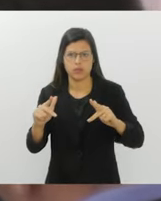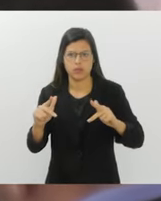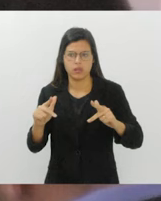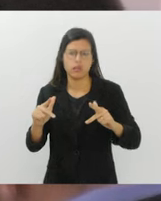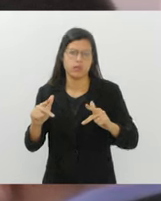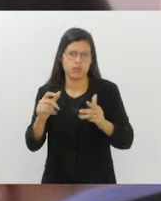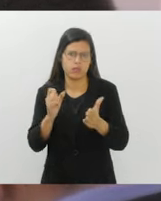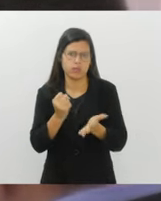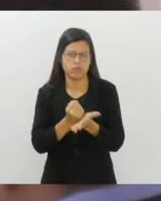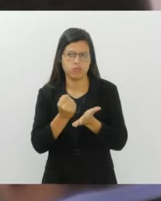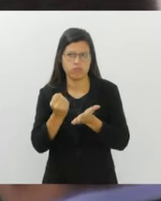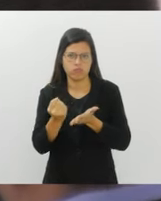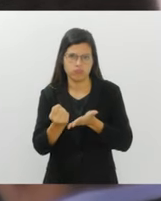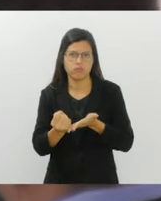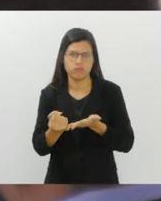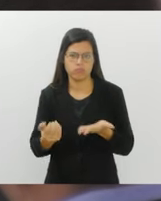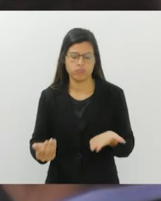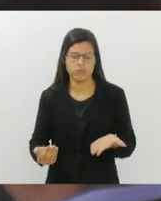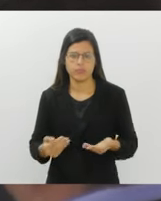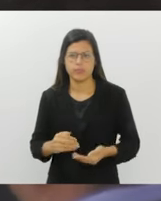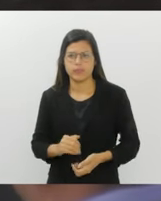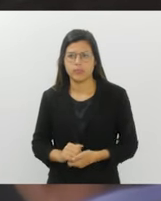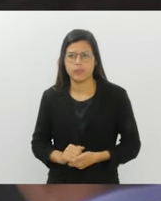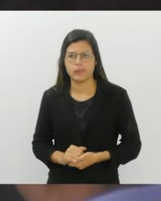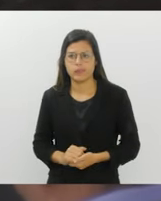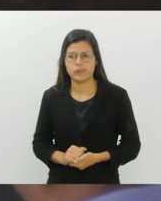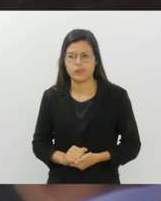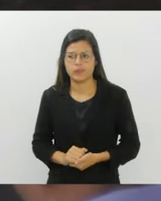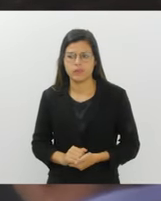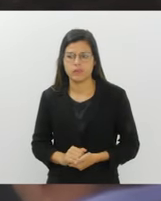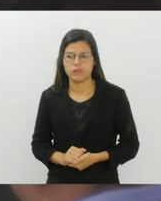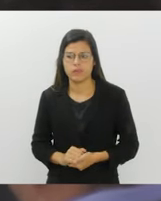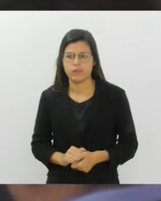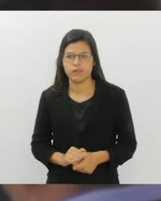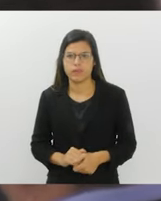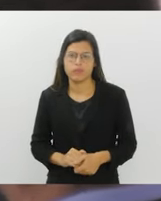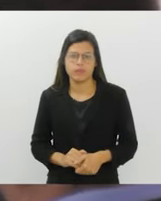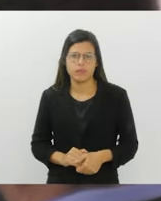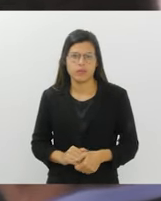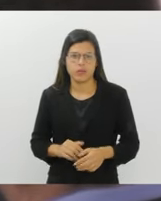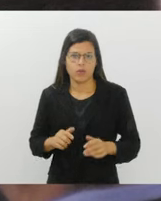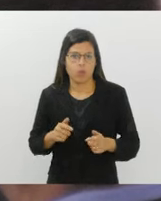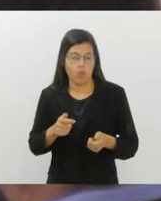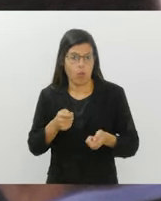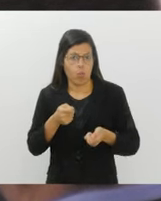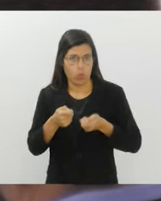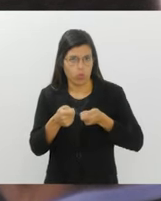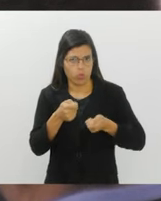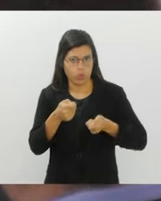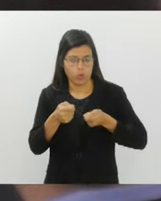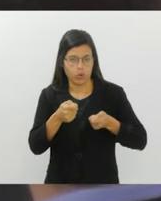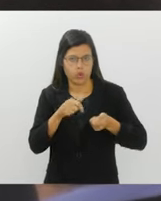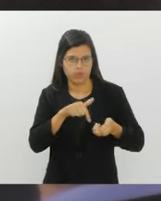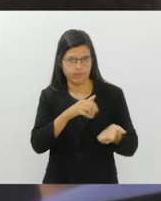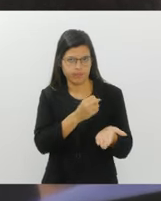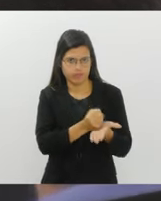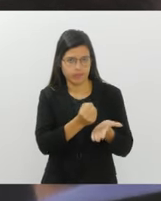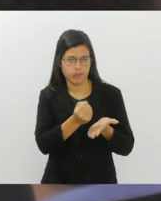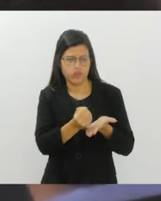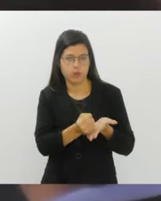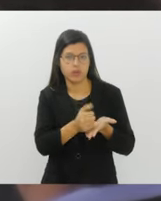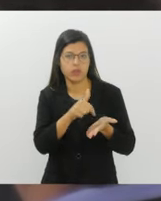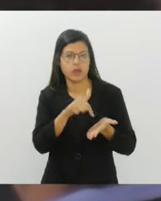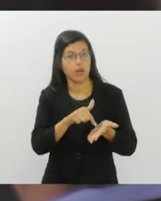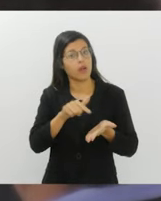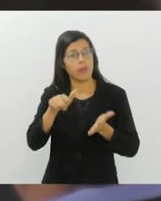um contrato de concessão, né? O controle de primeira ordem sobre um contrato de concessão é da